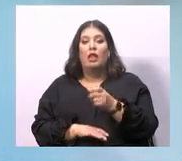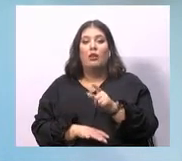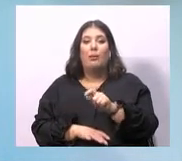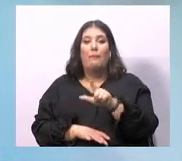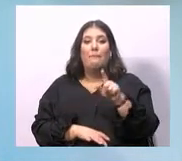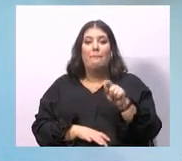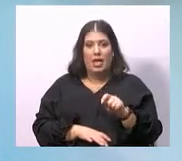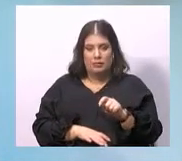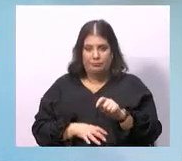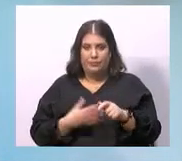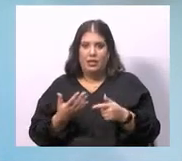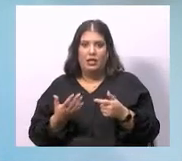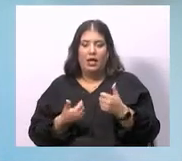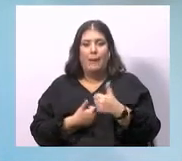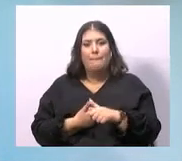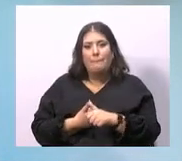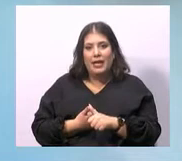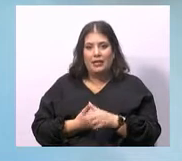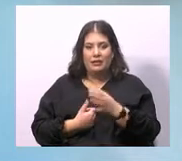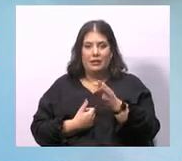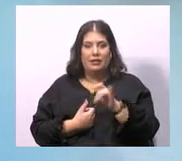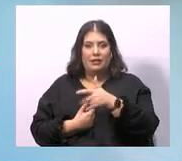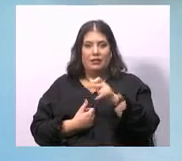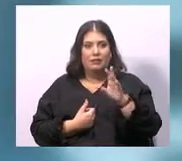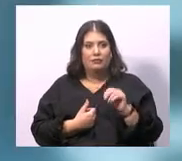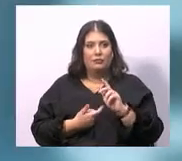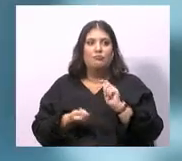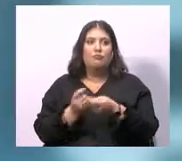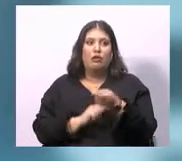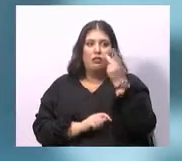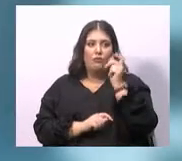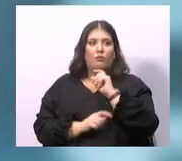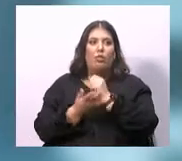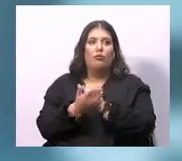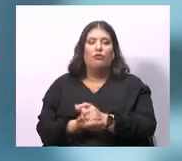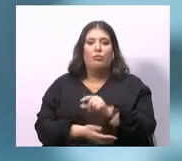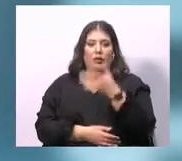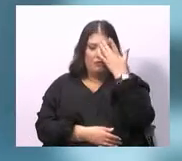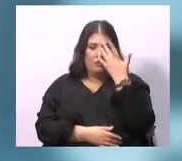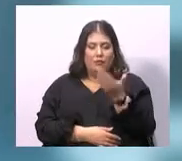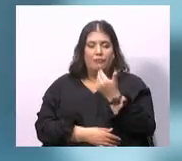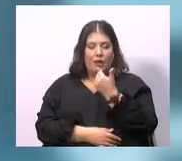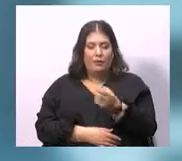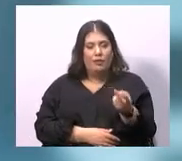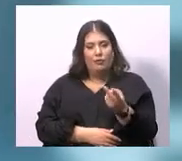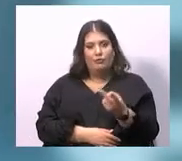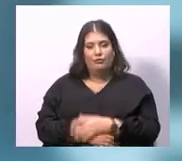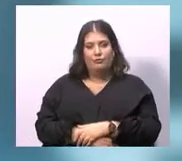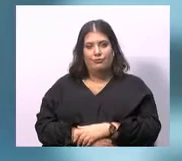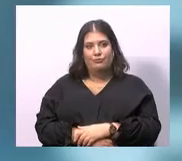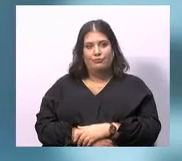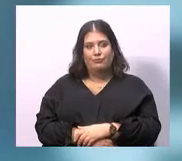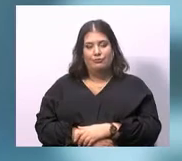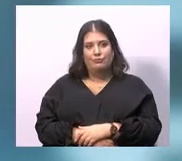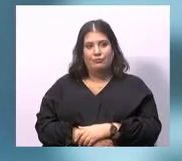situações que devemos ter em conta. Não é? Aqui uma mudança de estilo de vida que também pode ajudar, não é? Facilitar. Muito bem, muito obrigada a estes 2 telespectadores